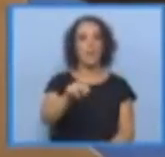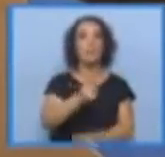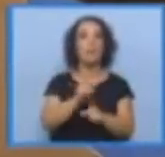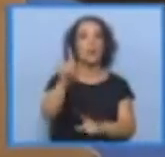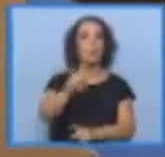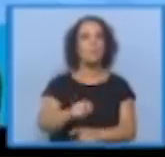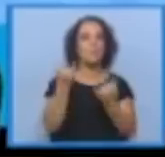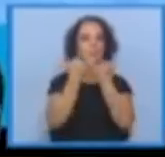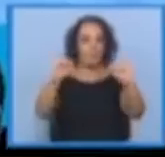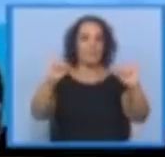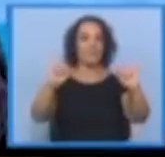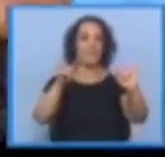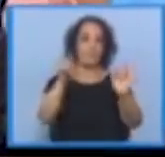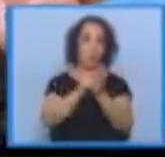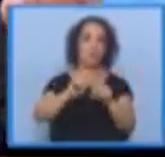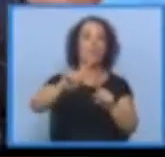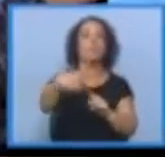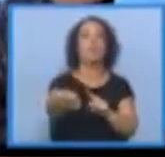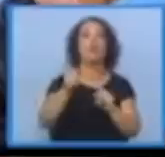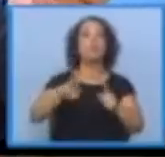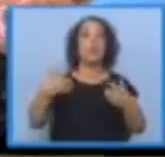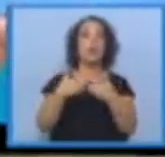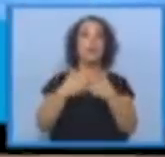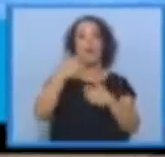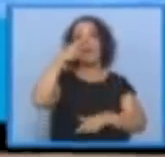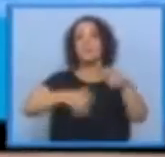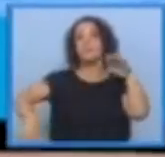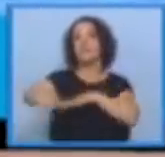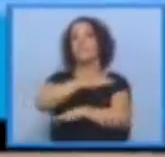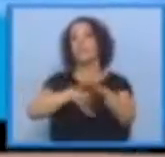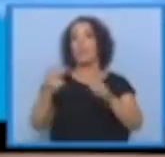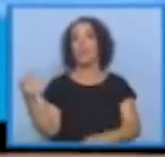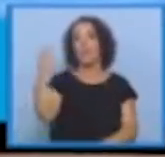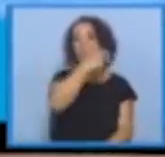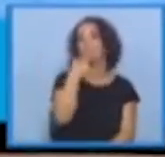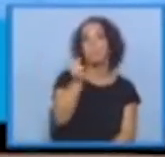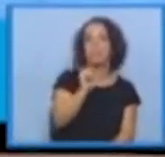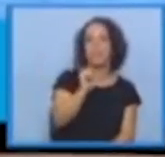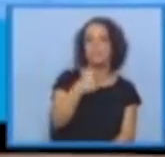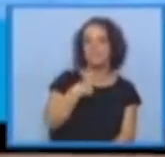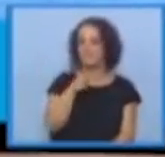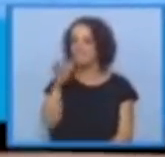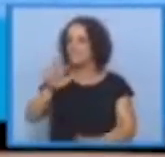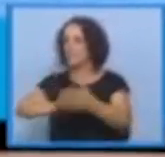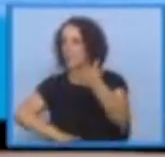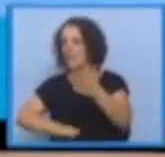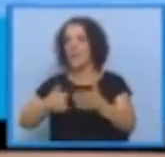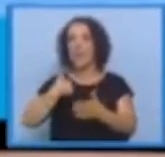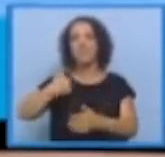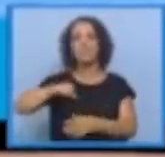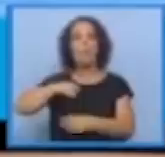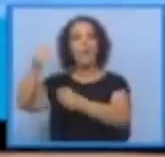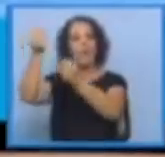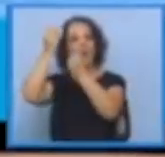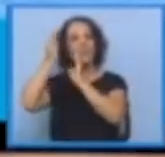independência. Marcaram depois da independência. Começou a Guerra Civil, eles não podiam ir lá. E então eu disse para os meus colegas, eu já tinha feito esse curso em Espanha,